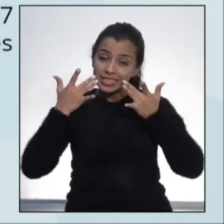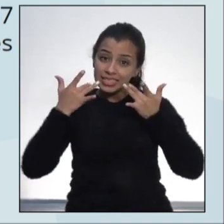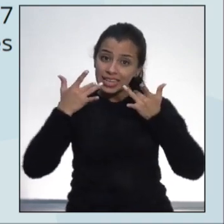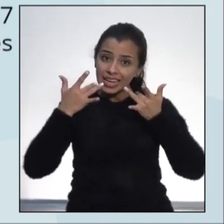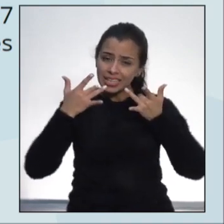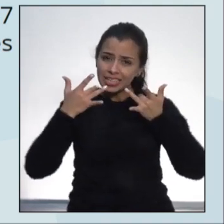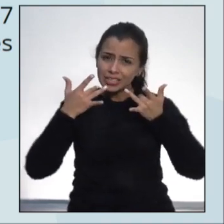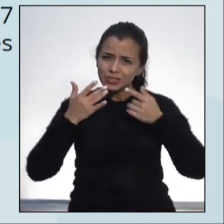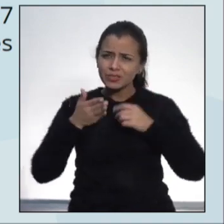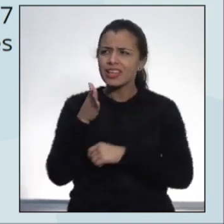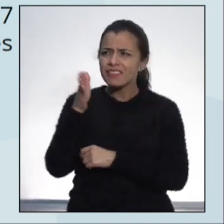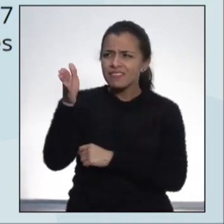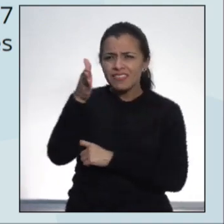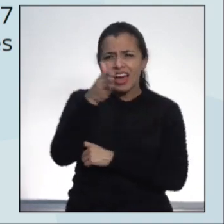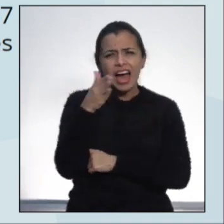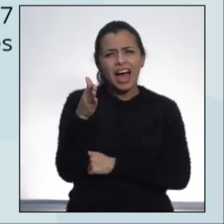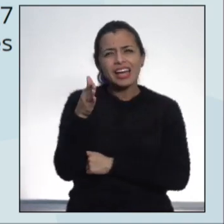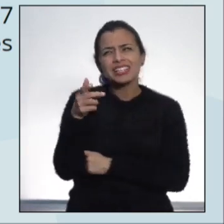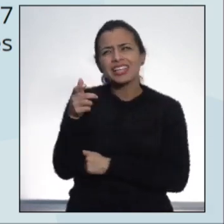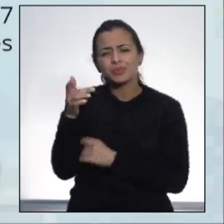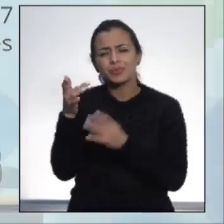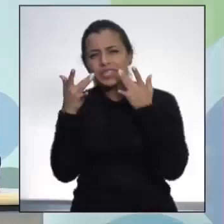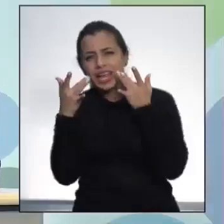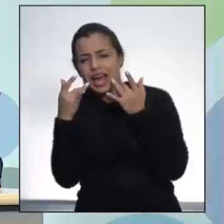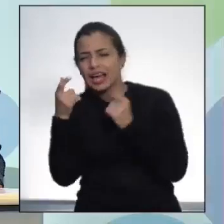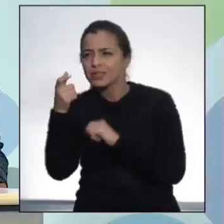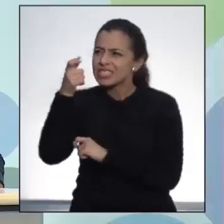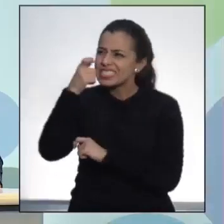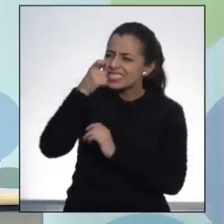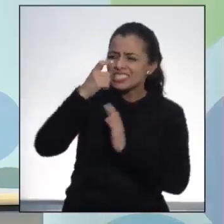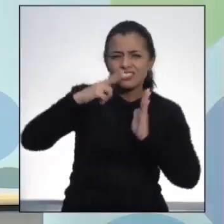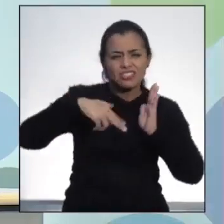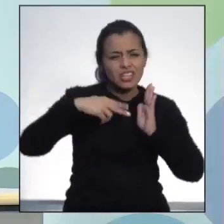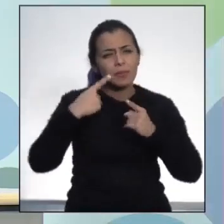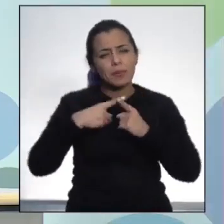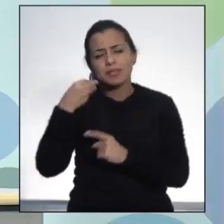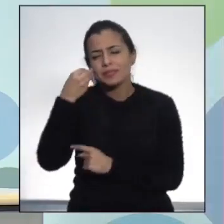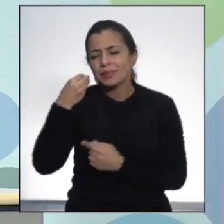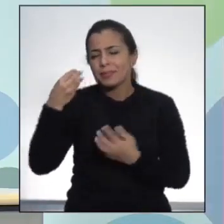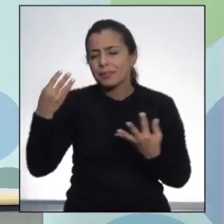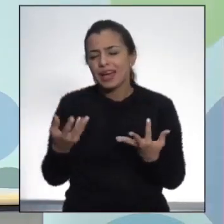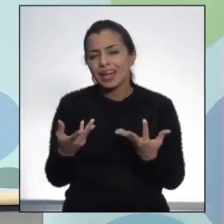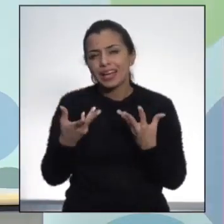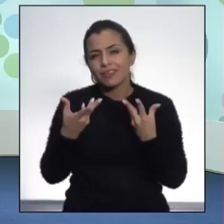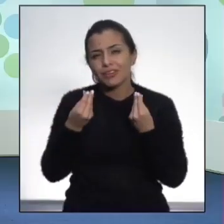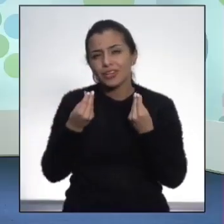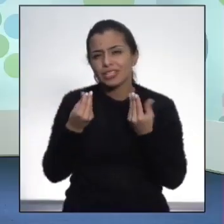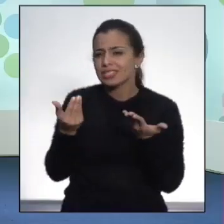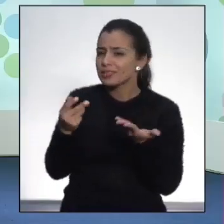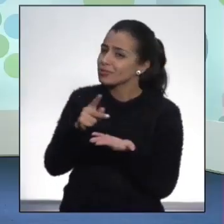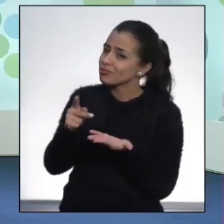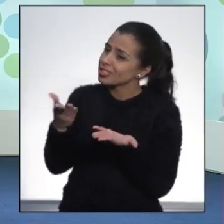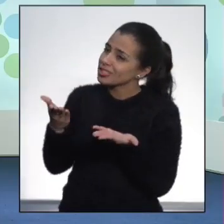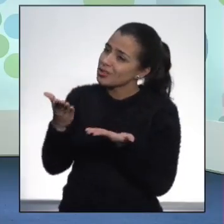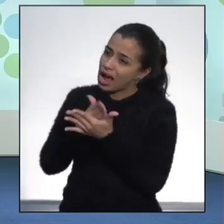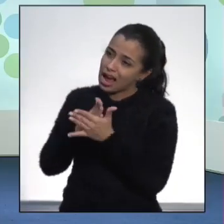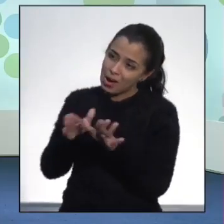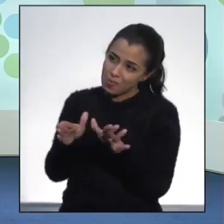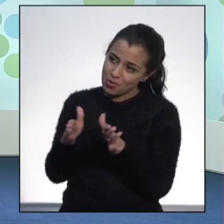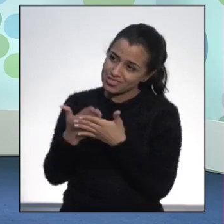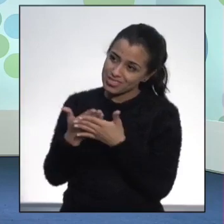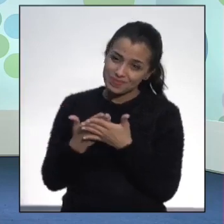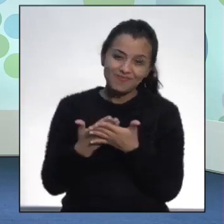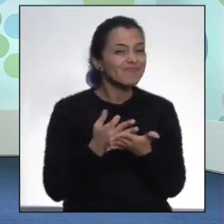mais teatro, fossem ao teatro, que é uma experiência maravilhosa. Professora, então, estamos chegando ao final da nossa aula. Isso,